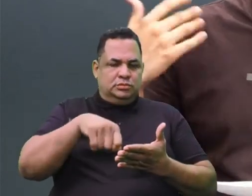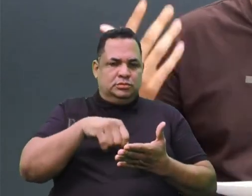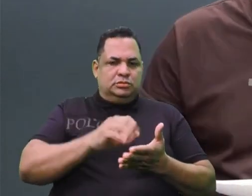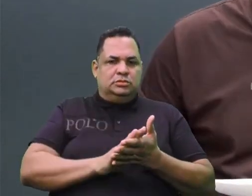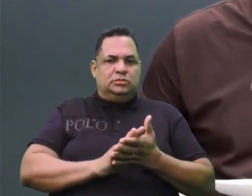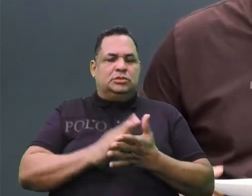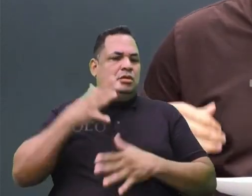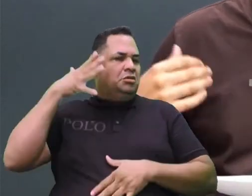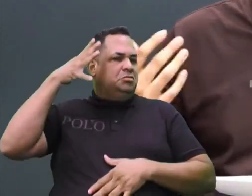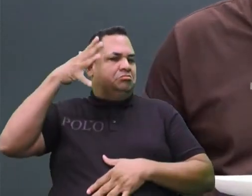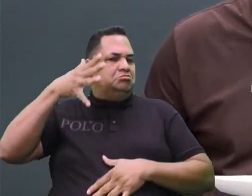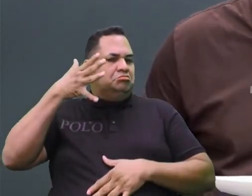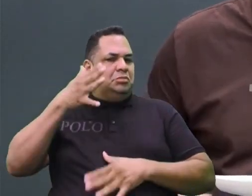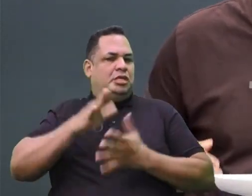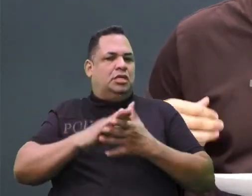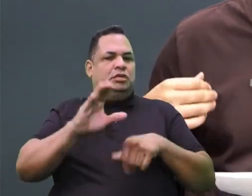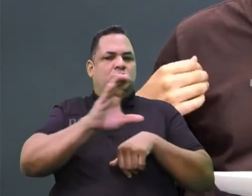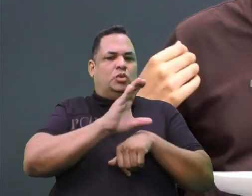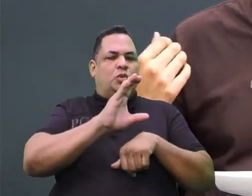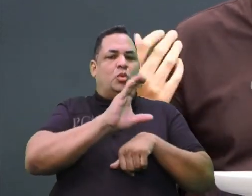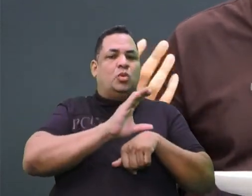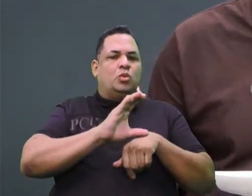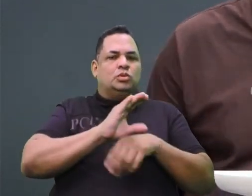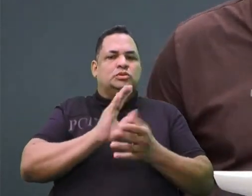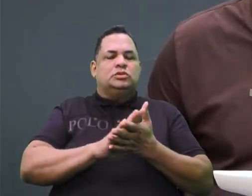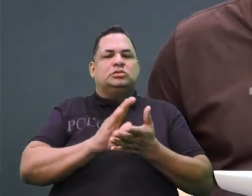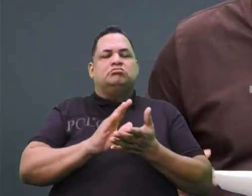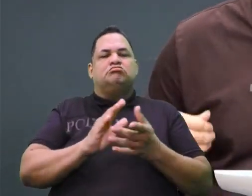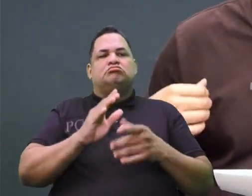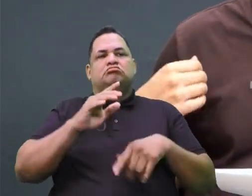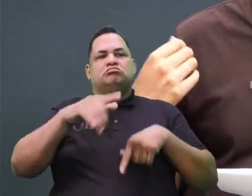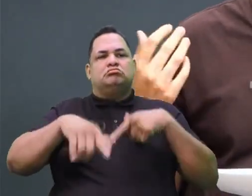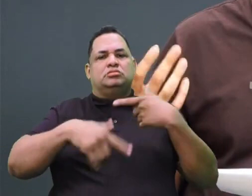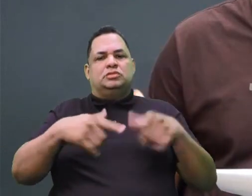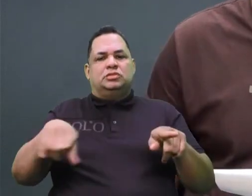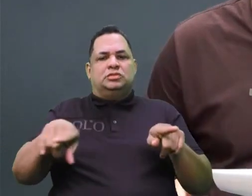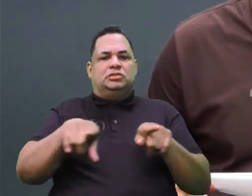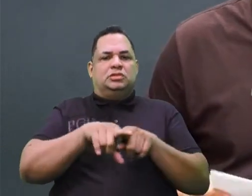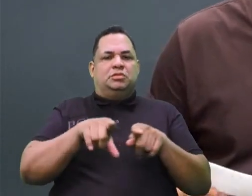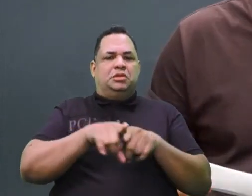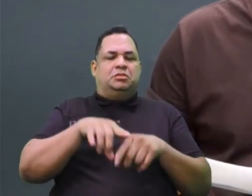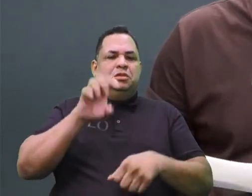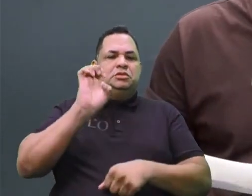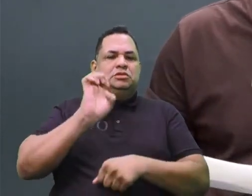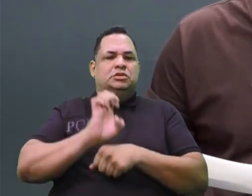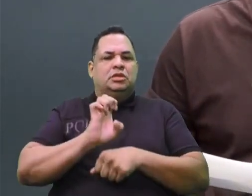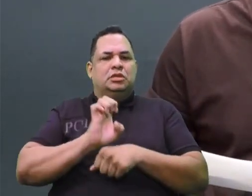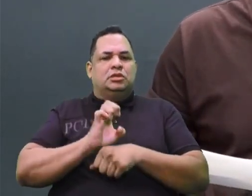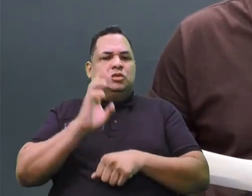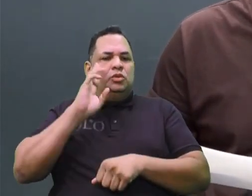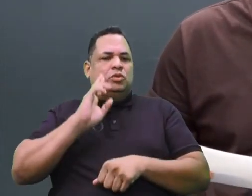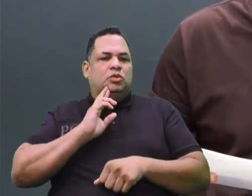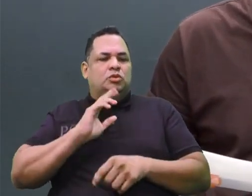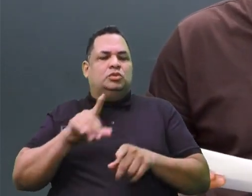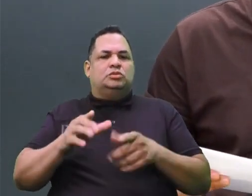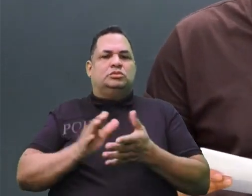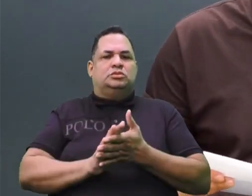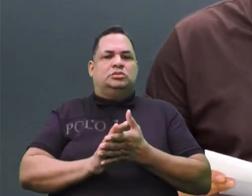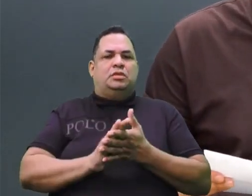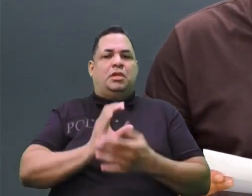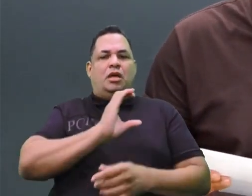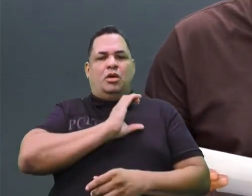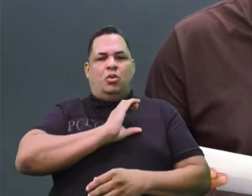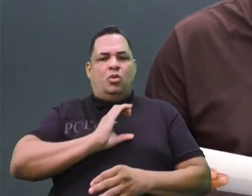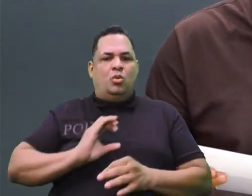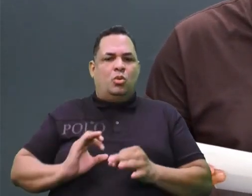Ela já deu palestras, cursos, já foi professora, já trabalhou em universidade, também já trabalhou no estado. Ela já coordenou o